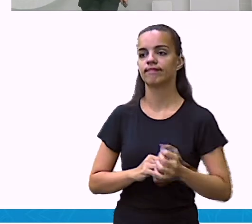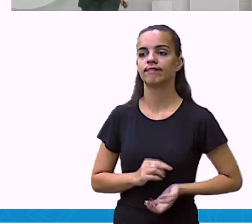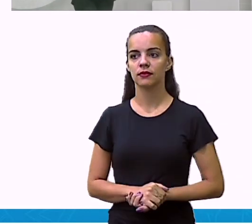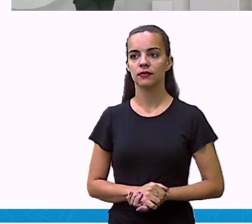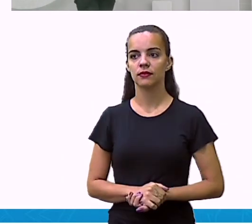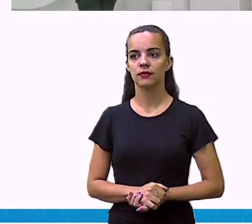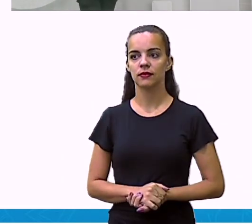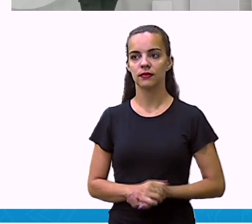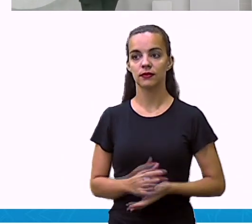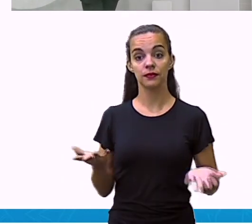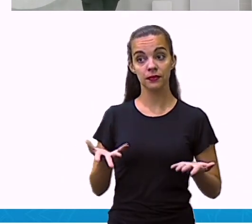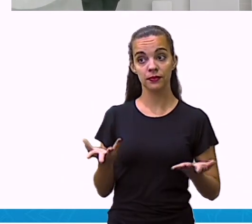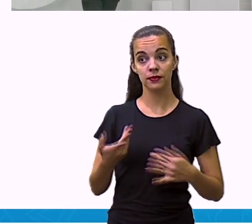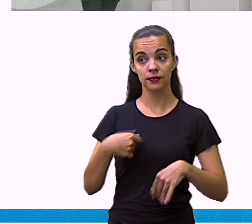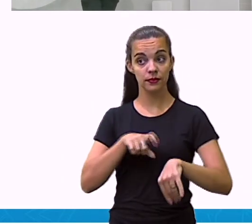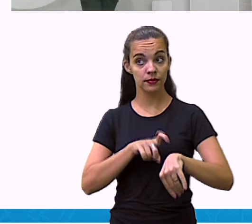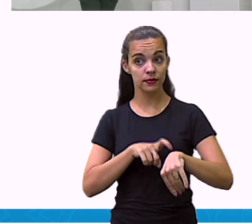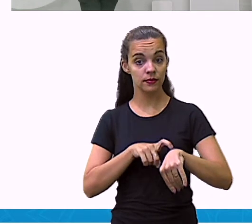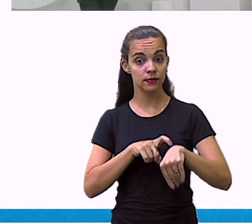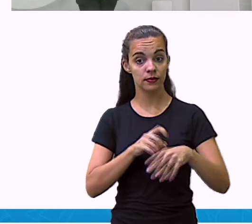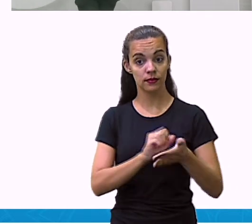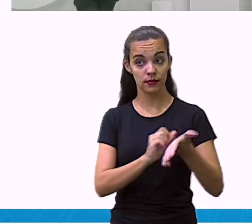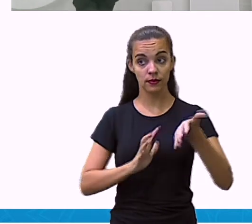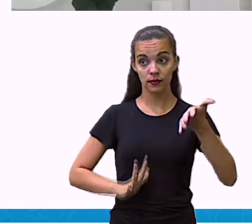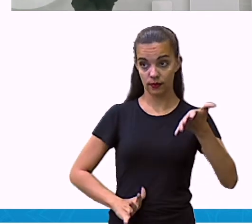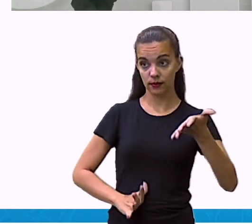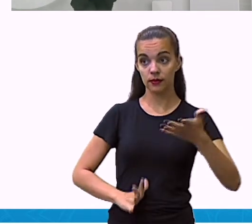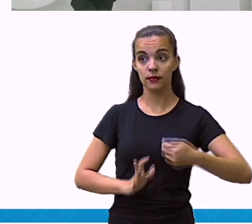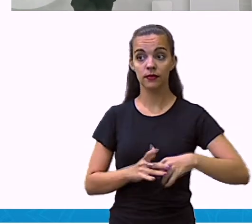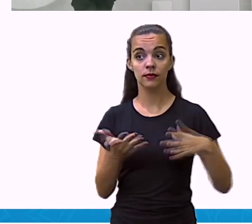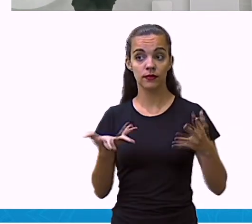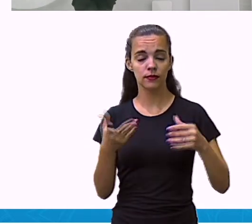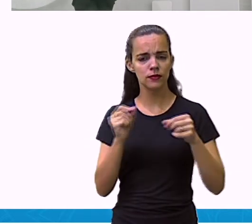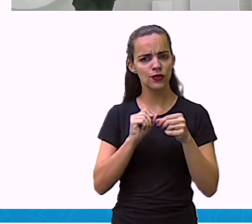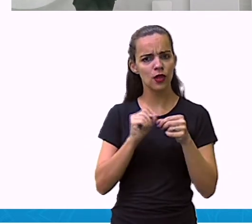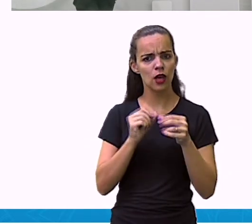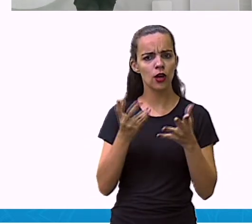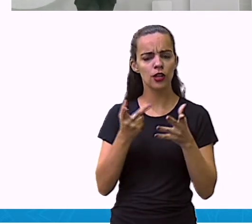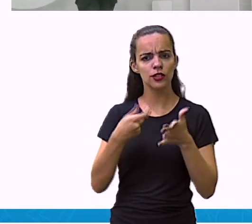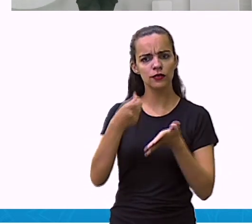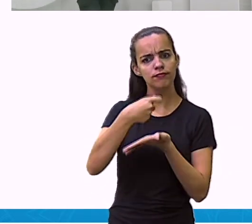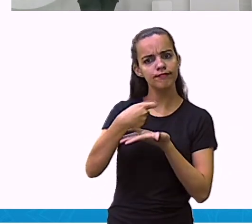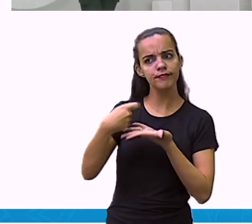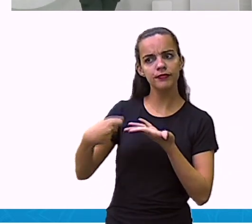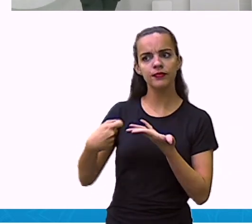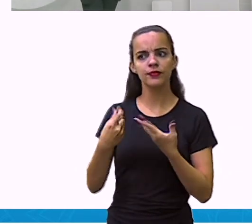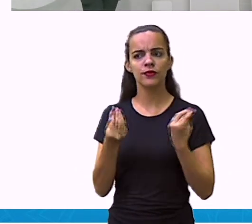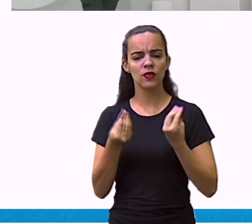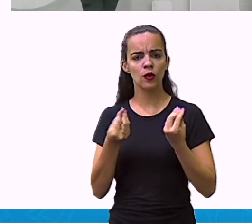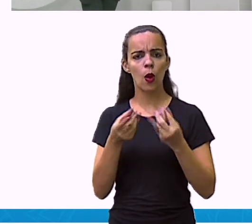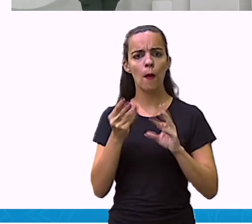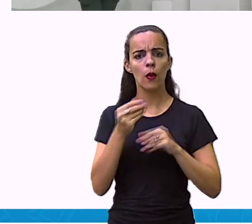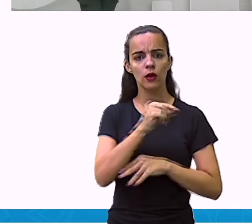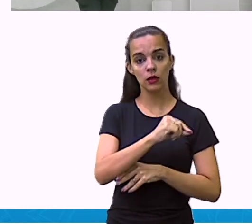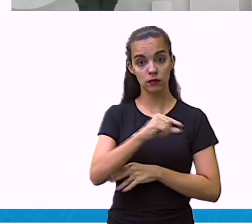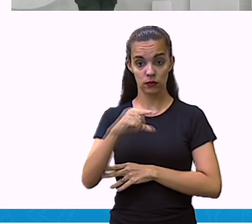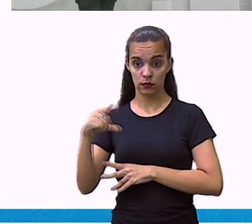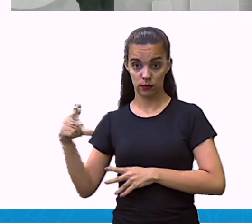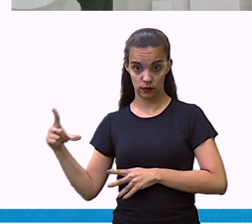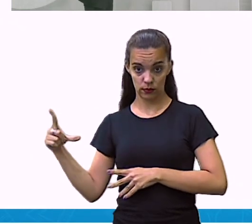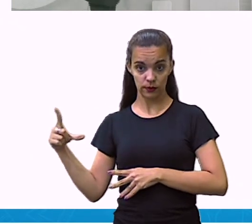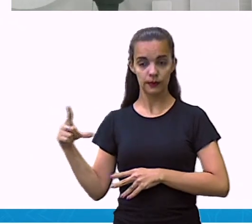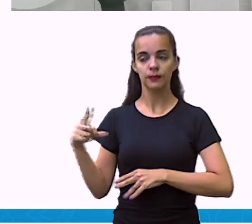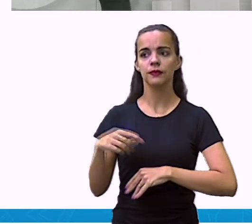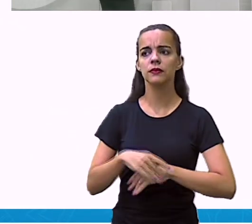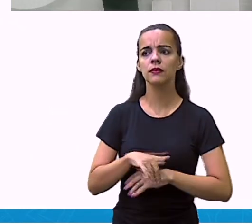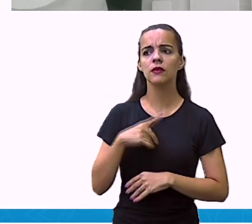decrescente. Hora da atividade. E nós vamos fazer uma atividade sobre ordem crescente. Então, coloque em